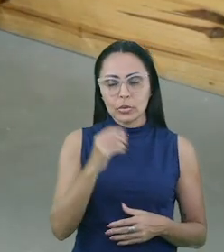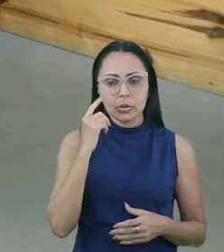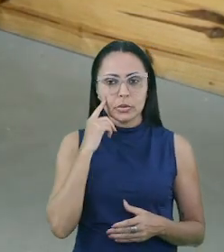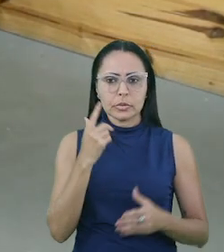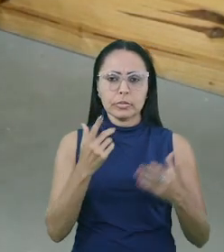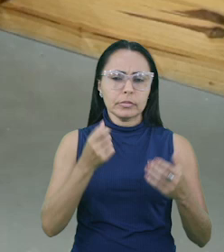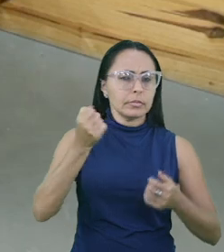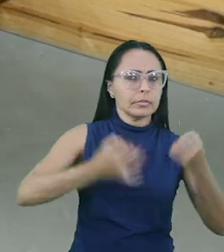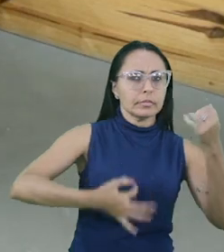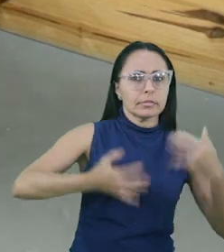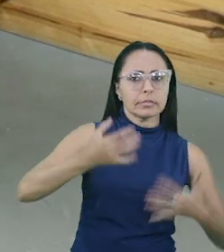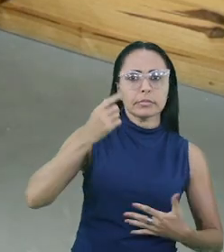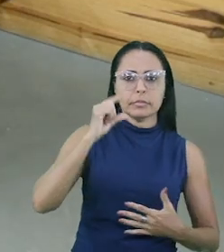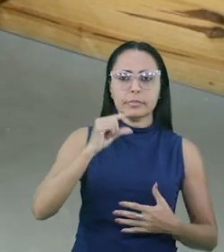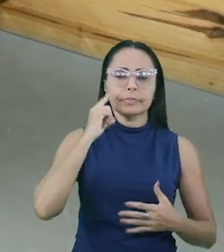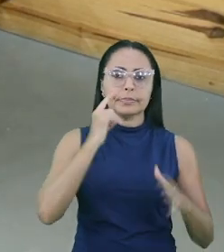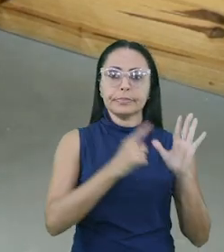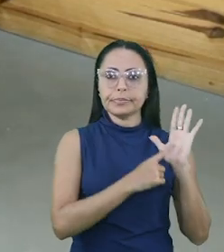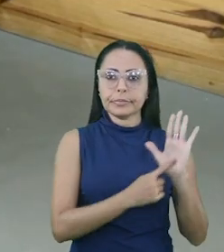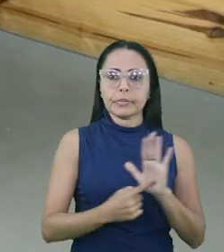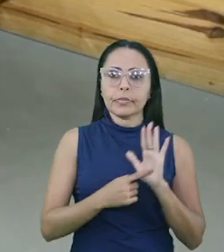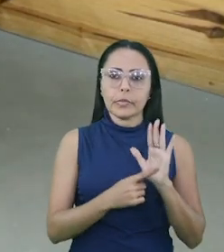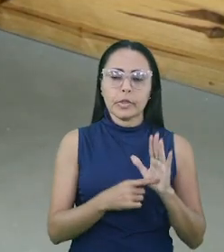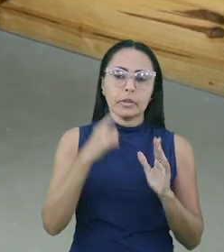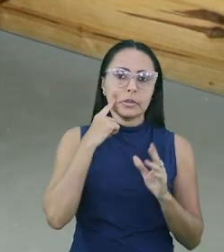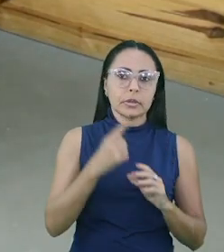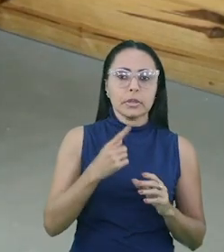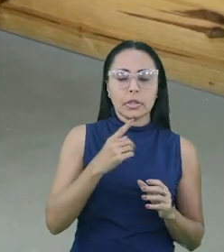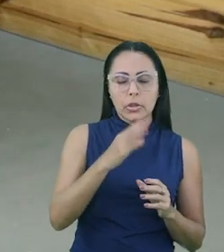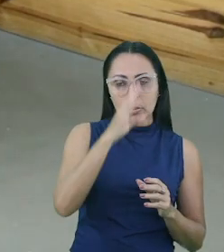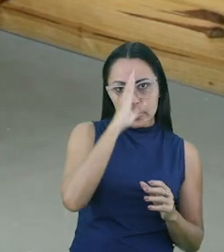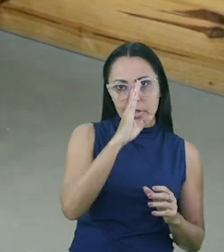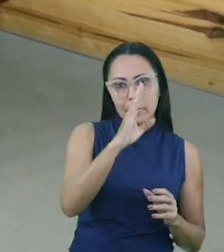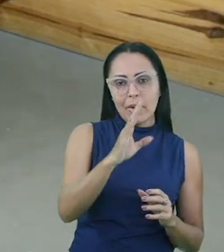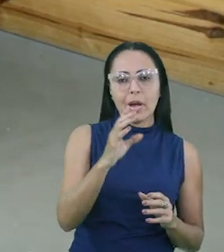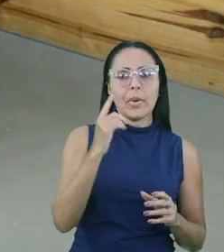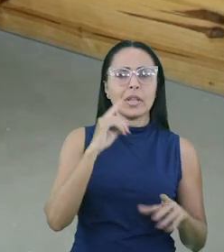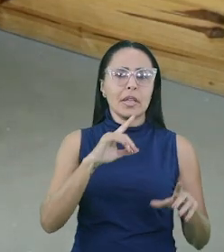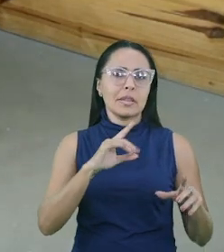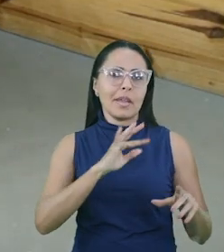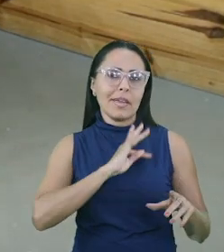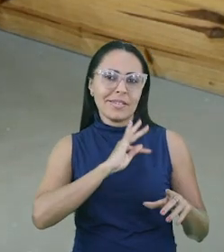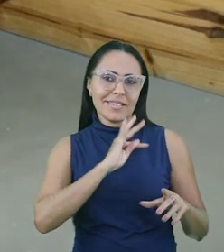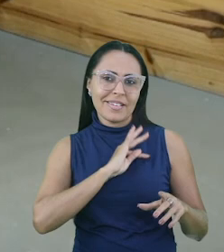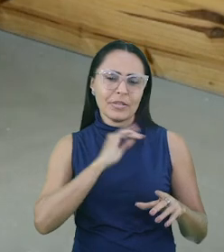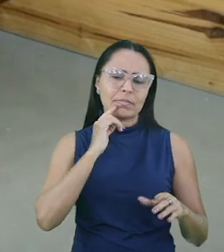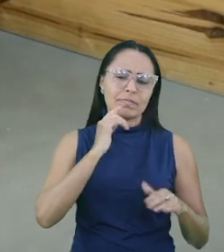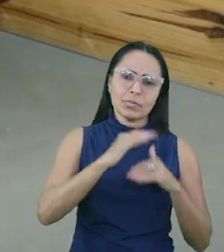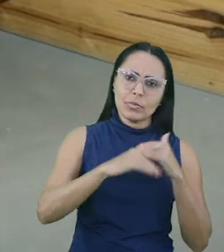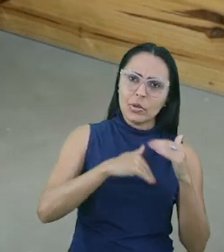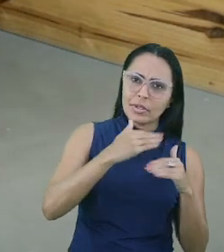vai falar um pouco, né, apresentar os principais materiais, falar um pouco da técnica, do processo dele